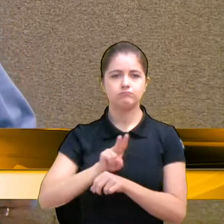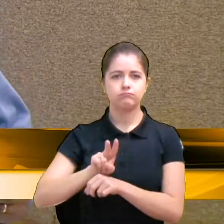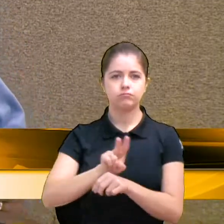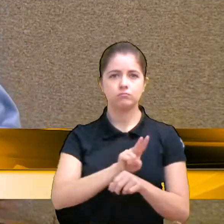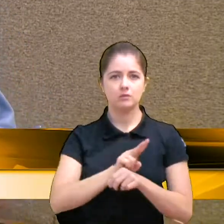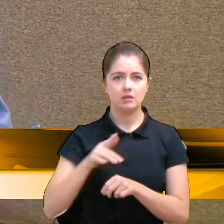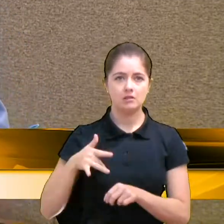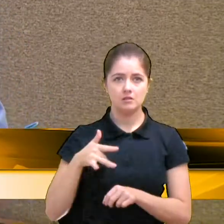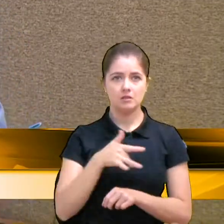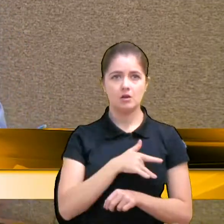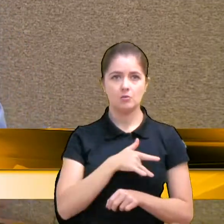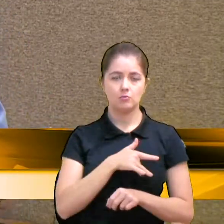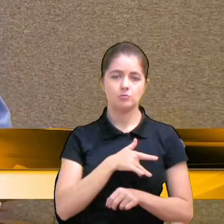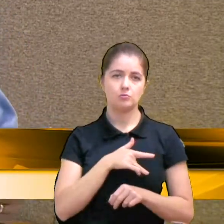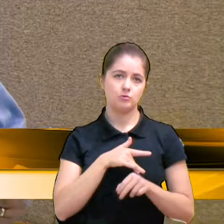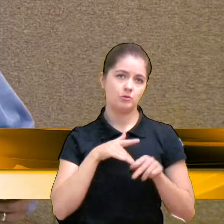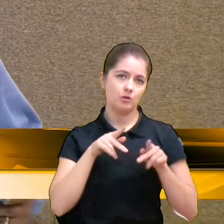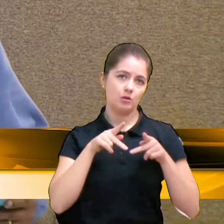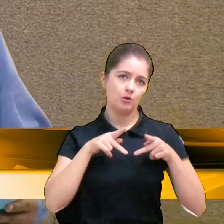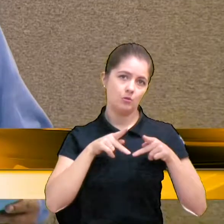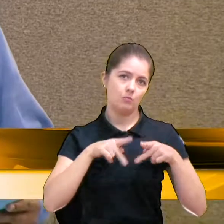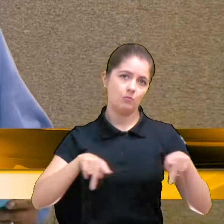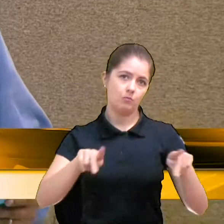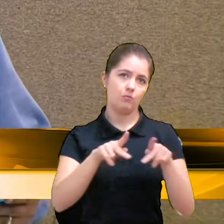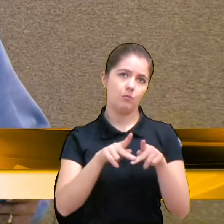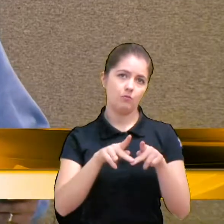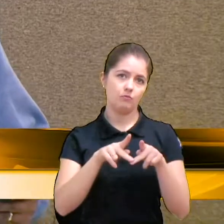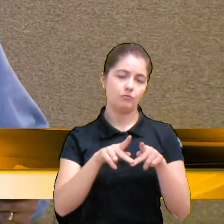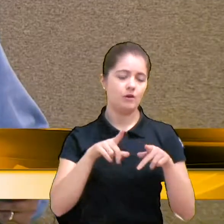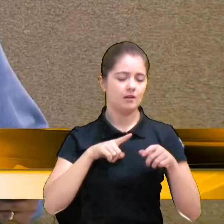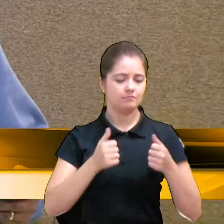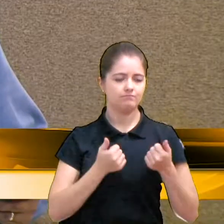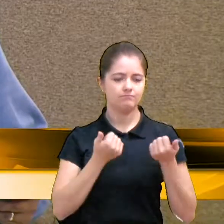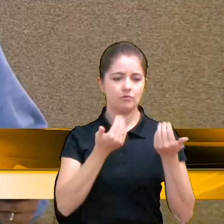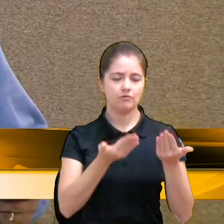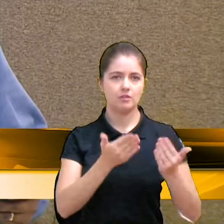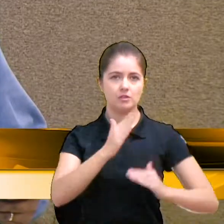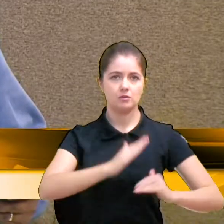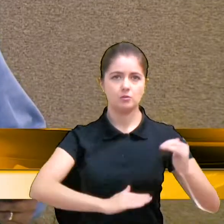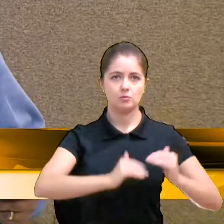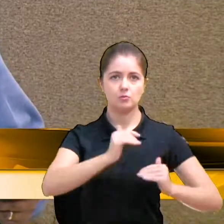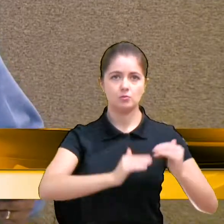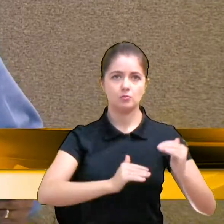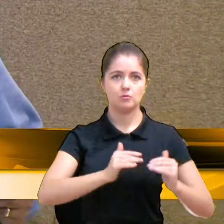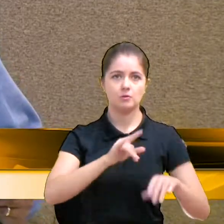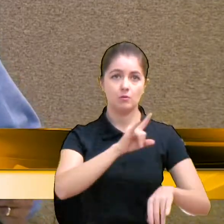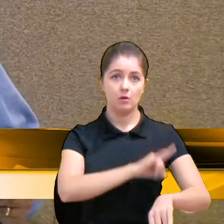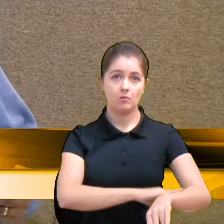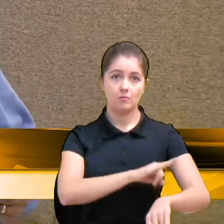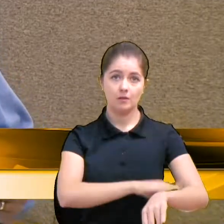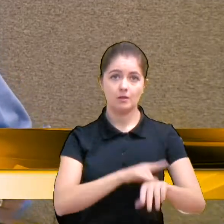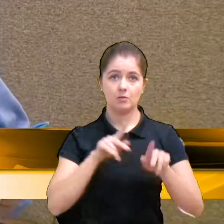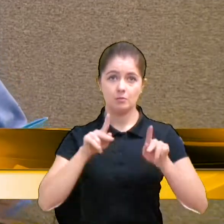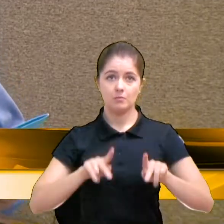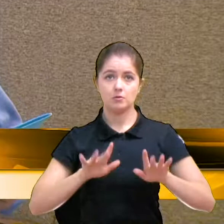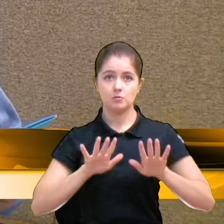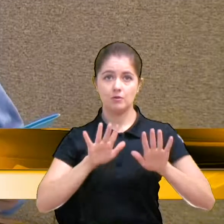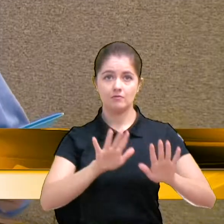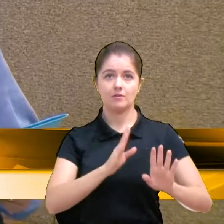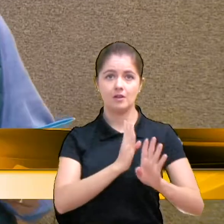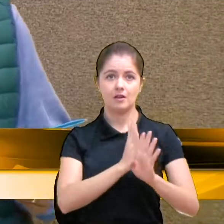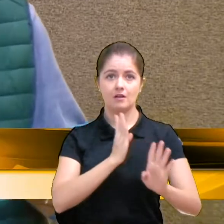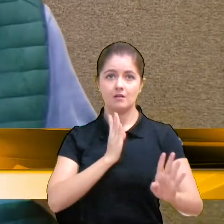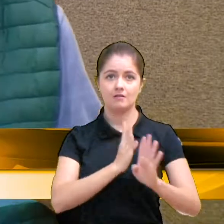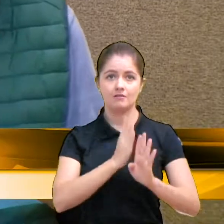o oferecimento de banheiros às pessoas que permanecem, por vezes, por mais de 12 horas nas filas em frente